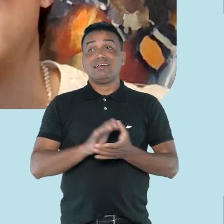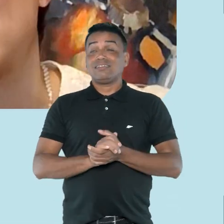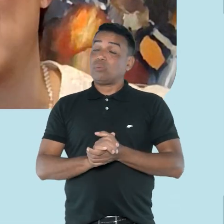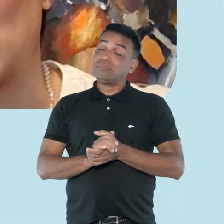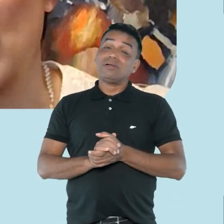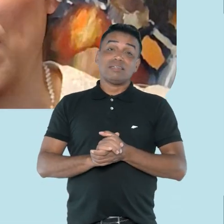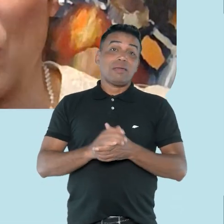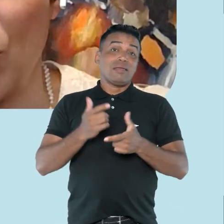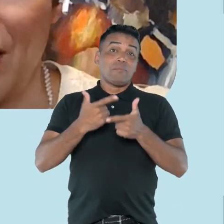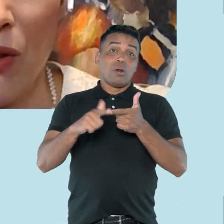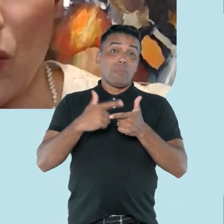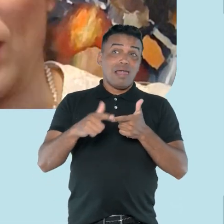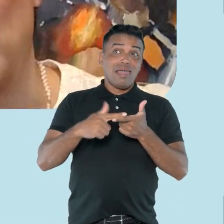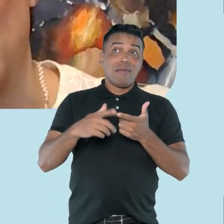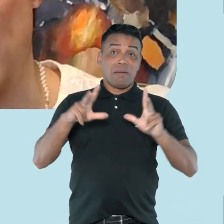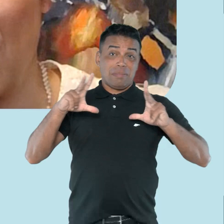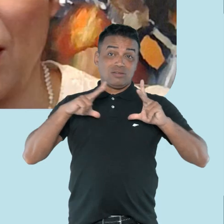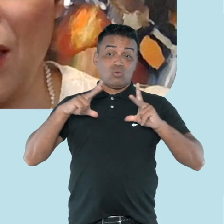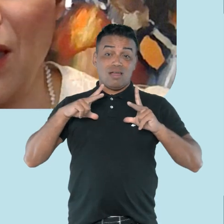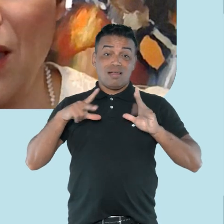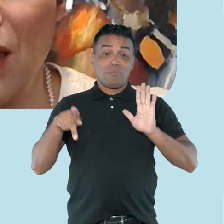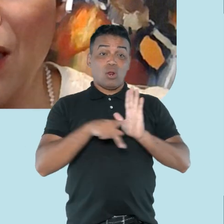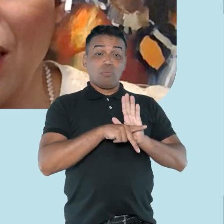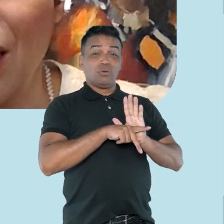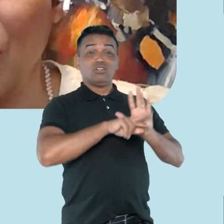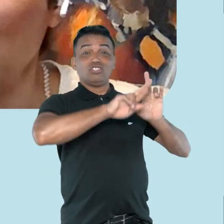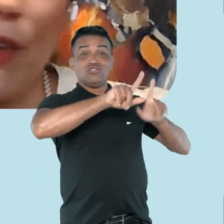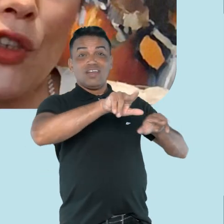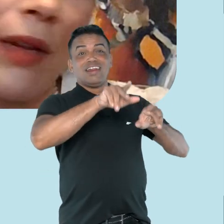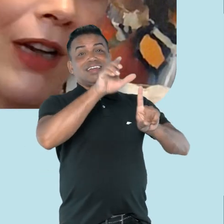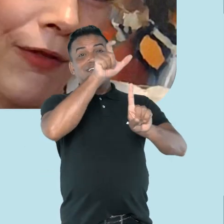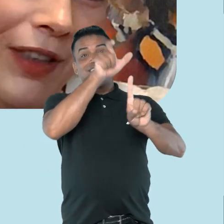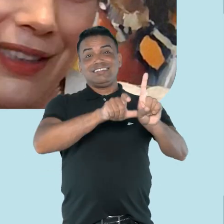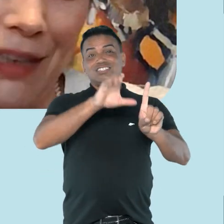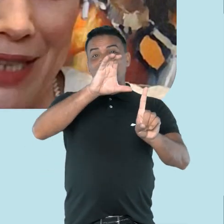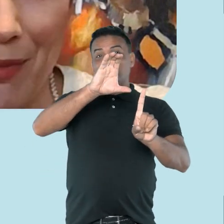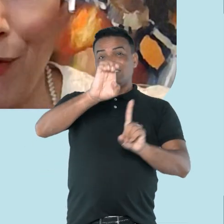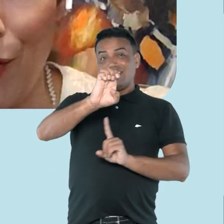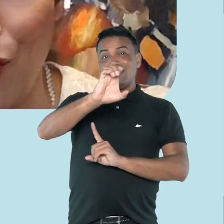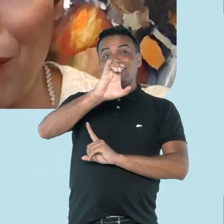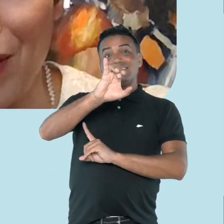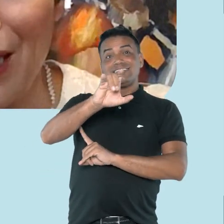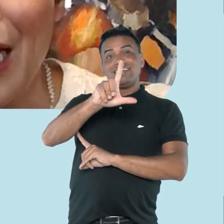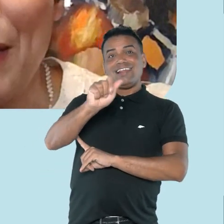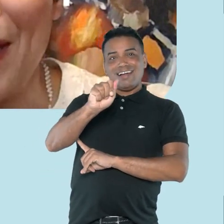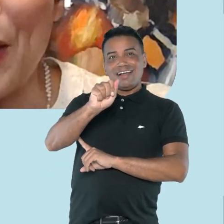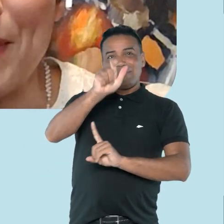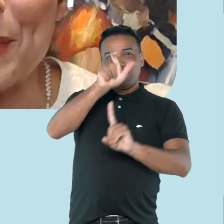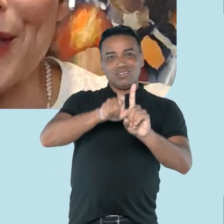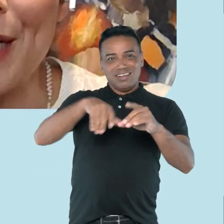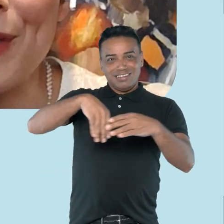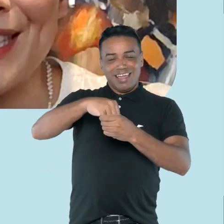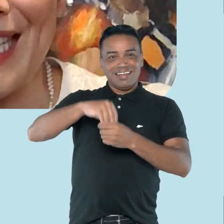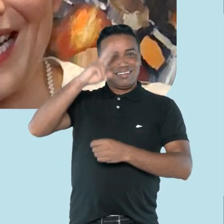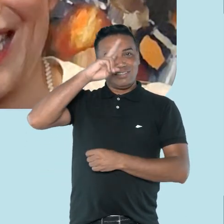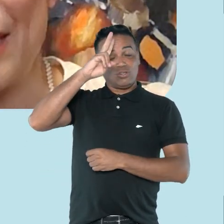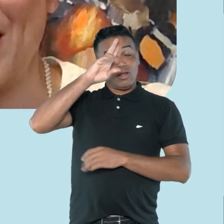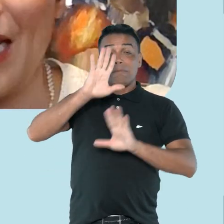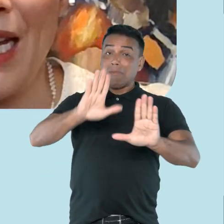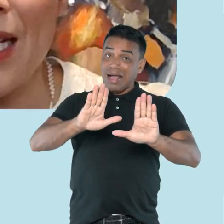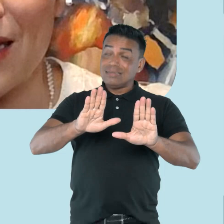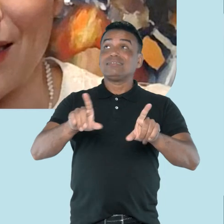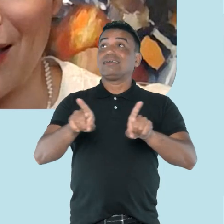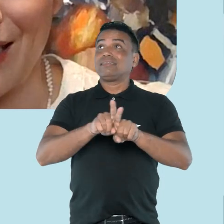as minhas questões pessoais não são as mesmas da Cecília. Eu não vejo a vida da mesma forma, mas ao mesmo tempo assim